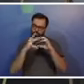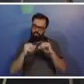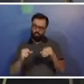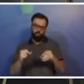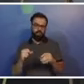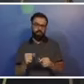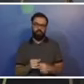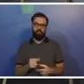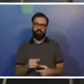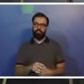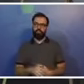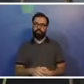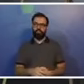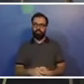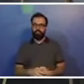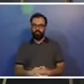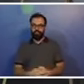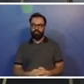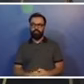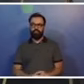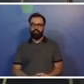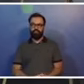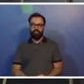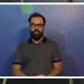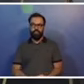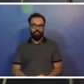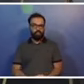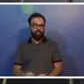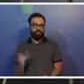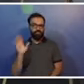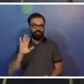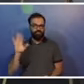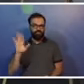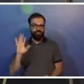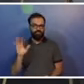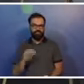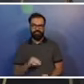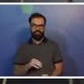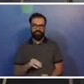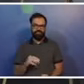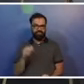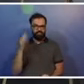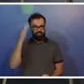nossos procedimentos algébricos, ok? Essa é a nossa aula, pessoal. Até a próxima.